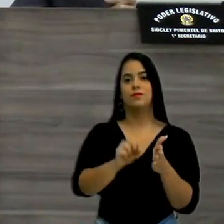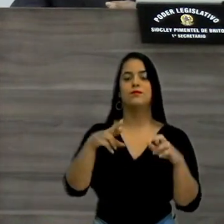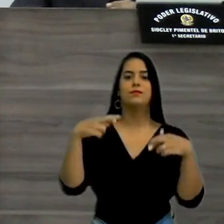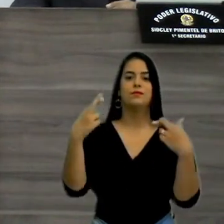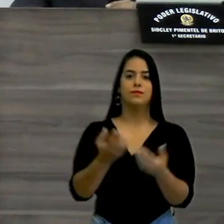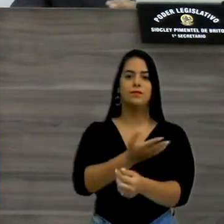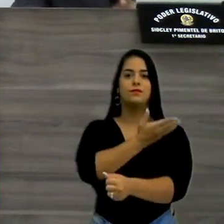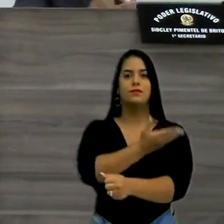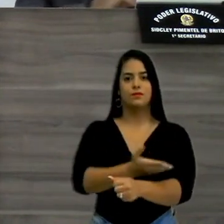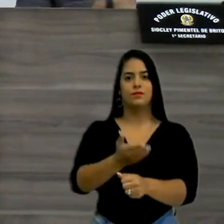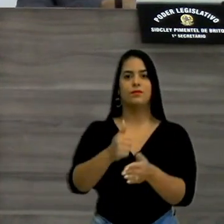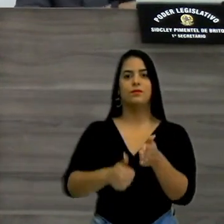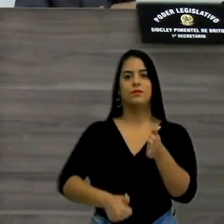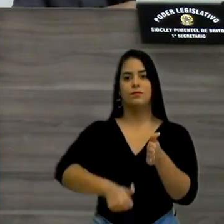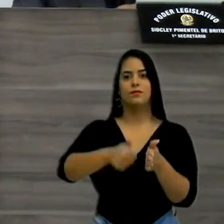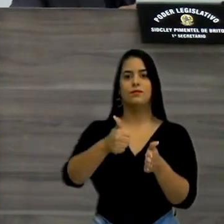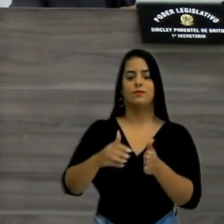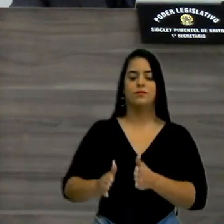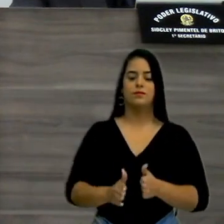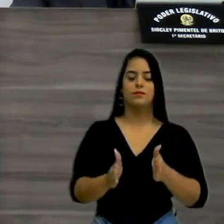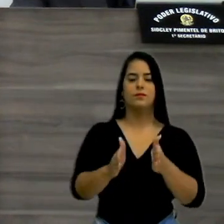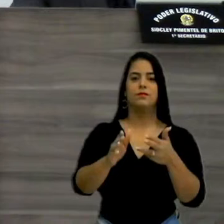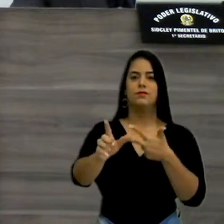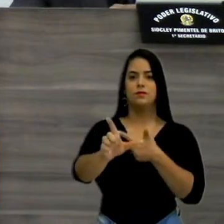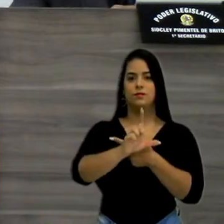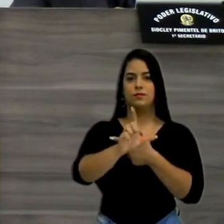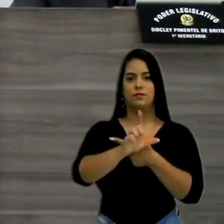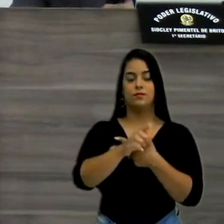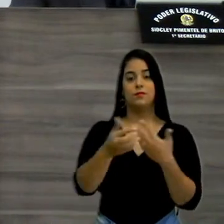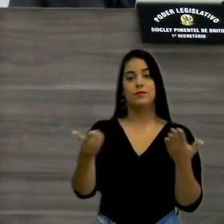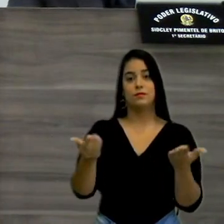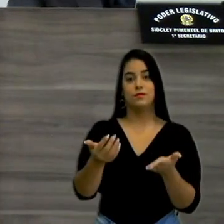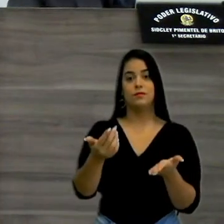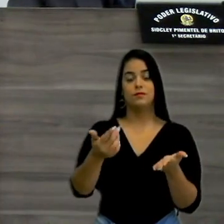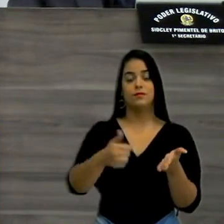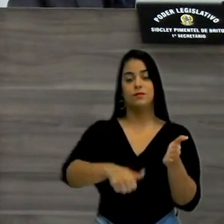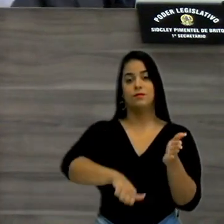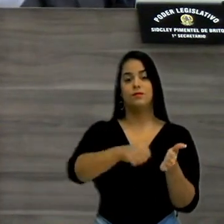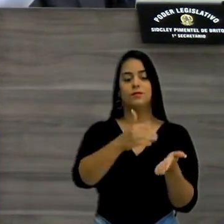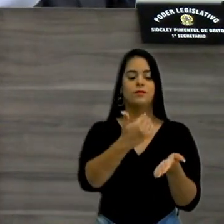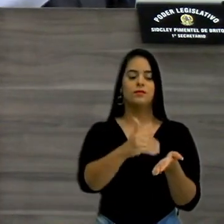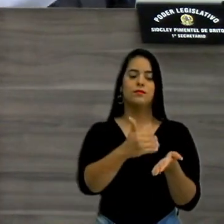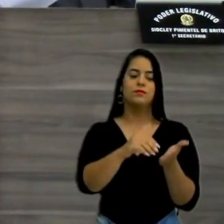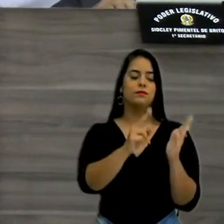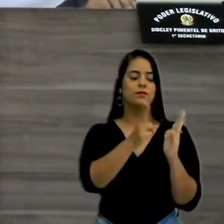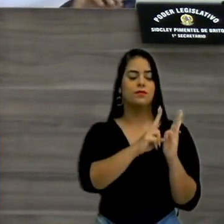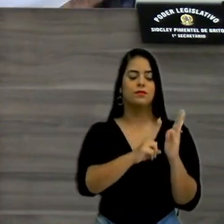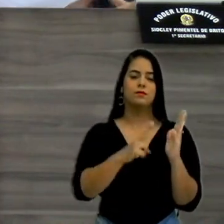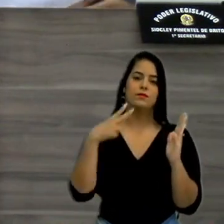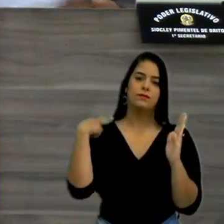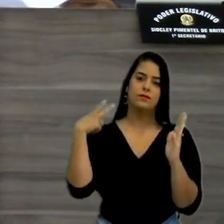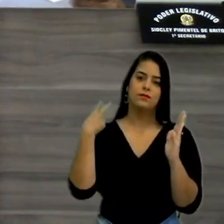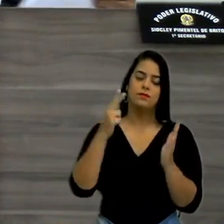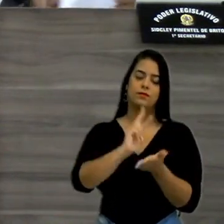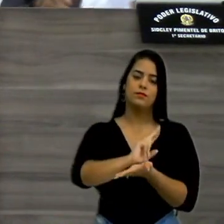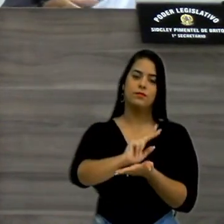ordinária do primeiro período legislativo. Passo para a mão do meu secretário fazer a chamada nominal dos vereadores.